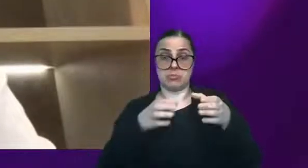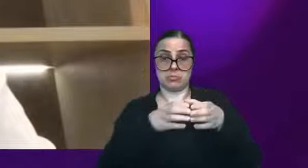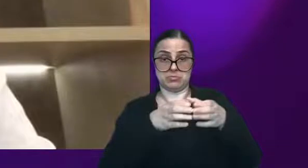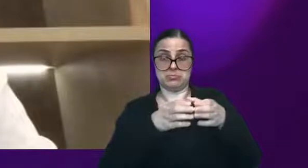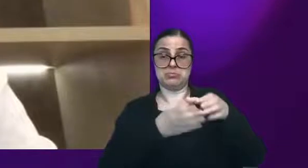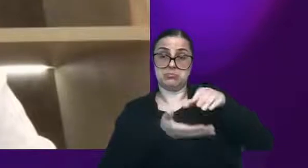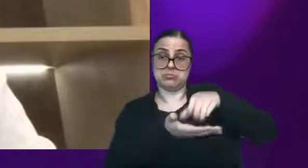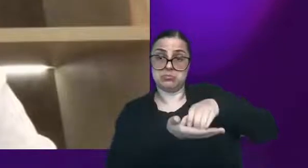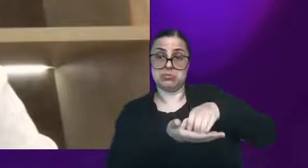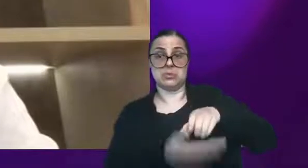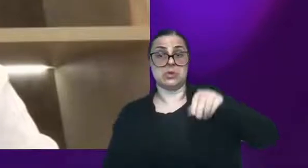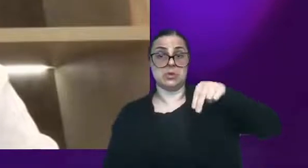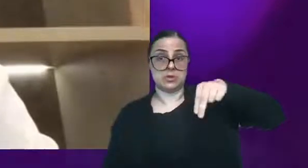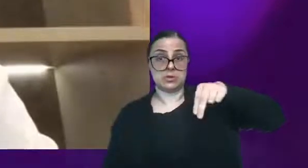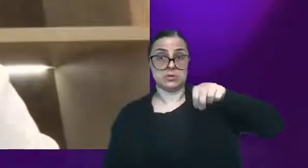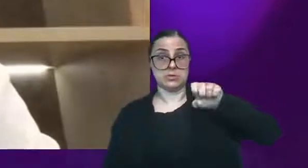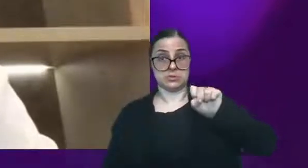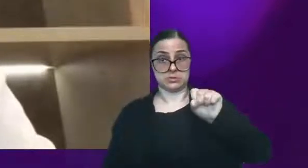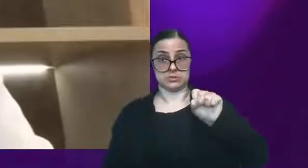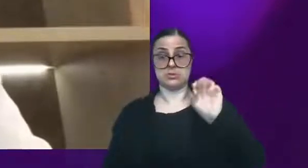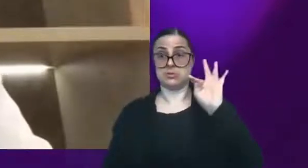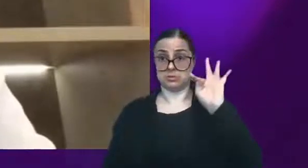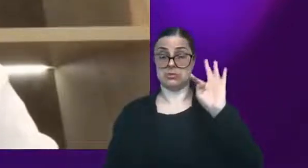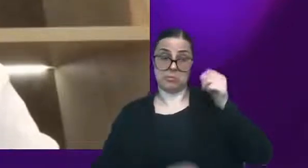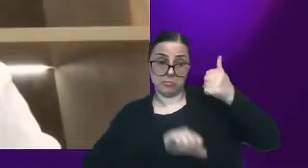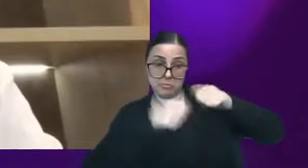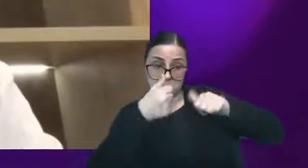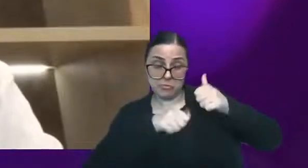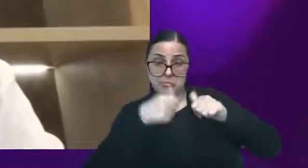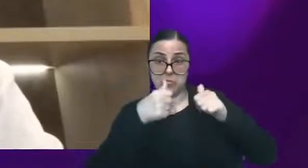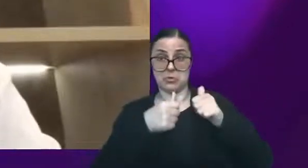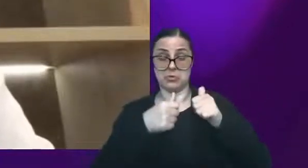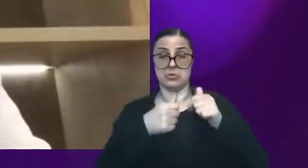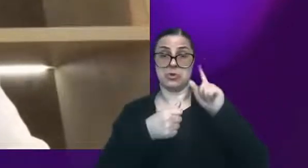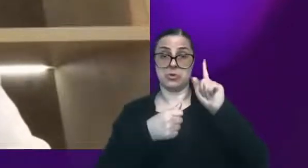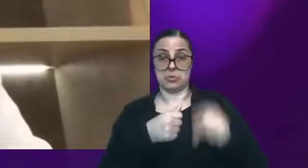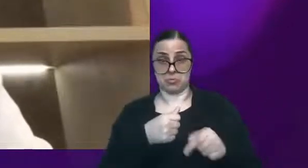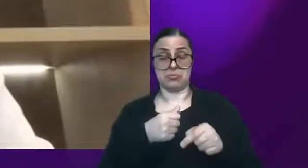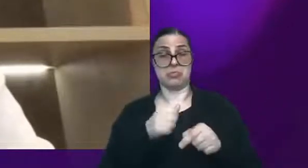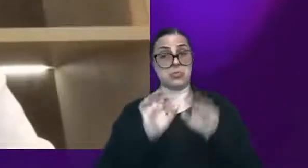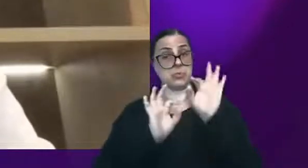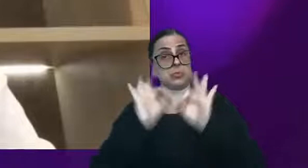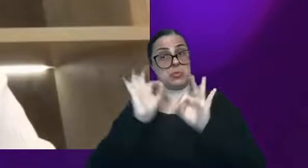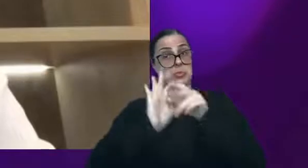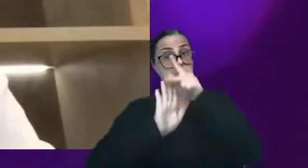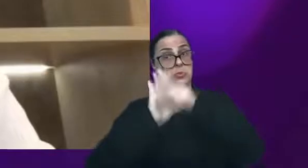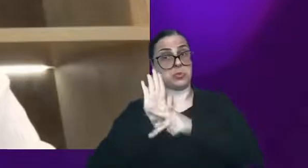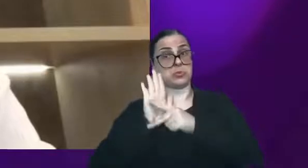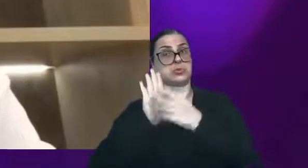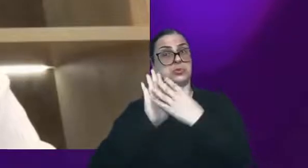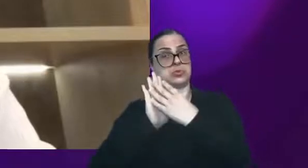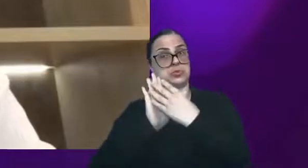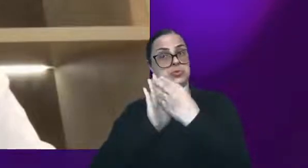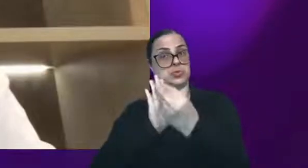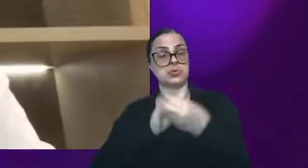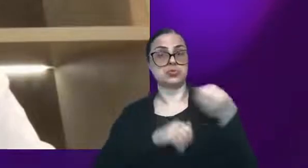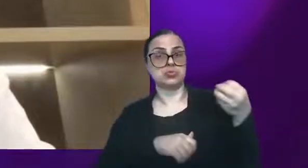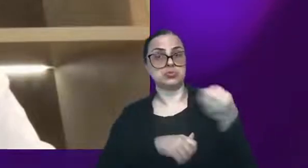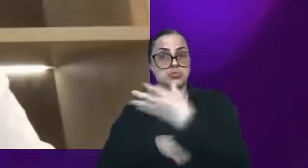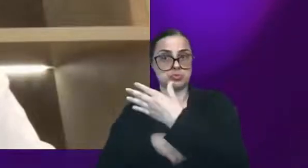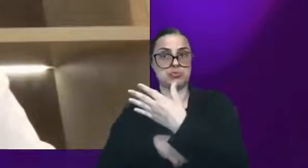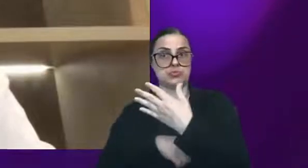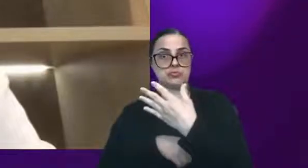implementado, um projeto piloto para pelo menos 30 transplantes em alguns centros brasileiros, tanto para metástase hepática de